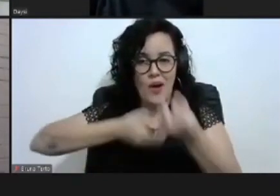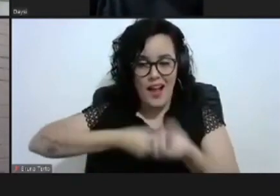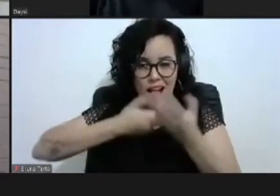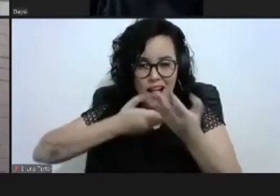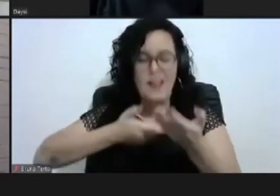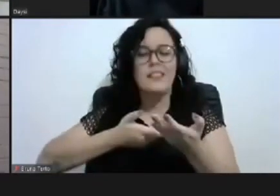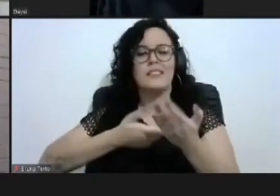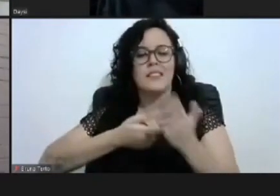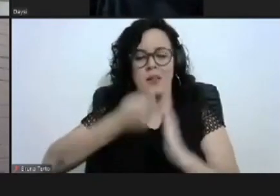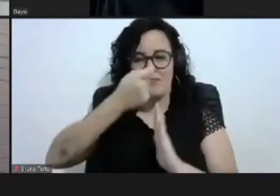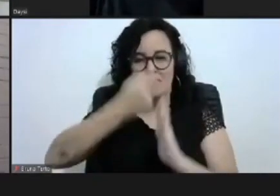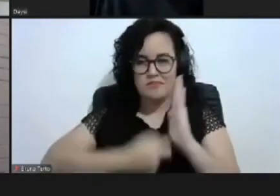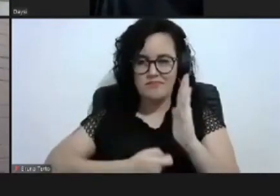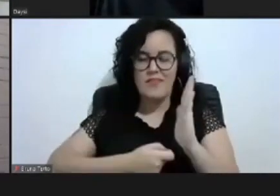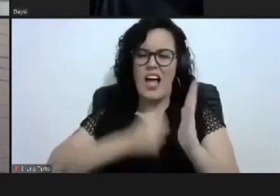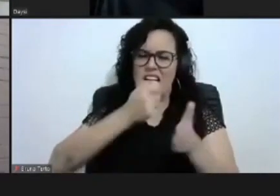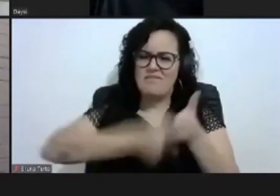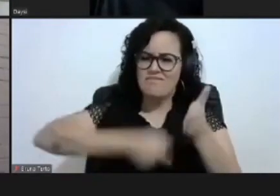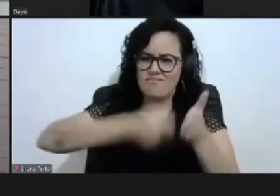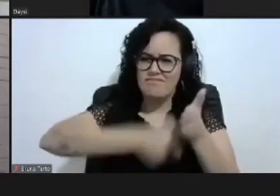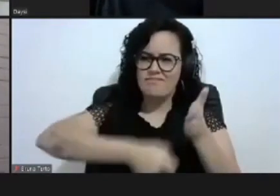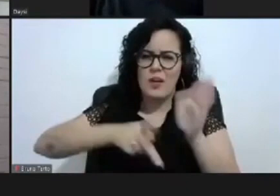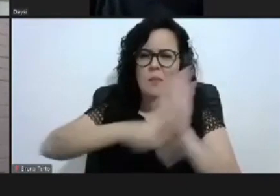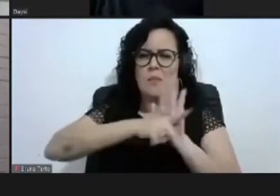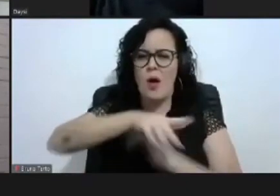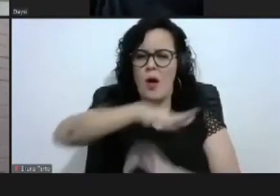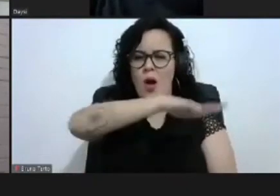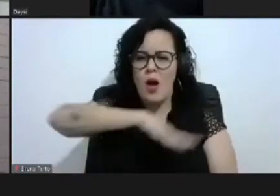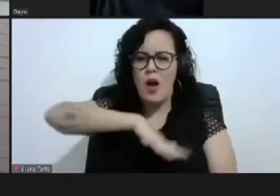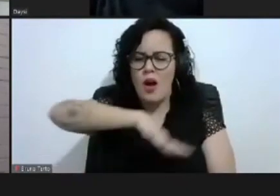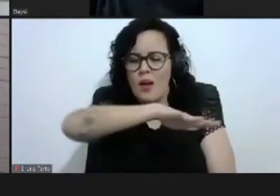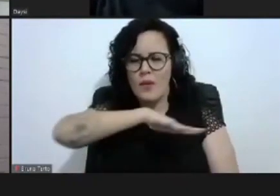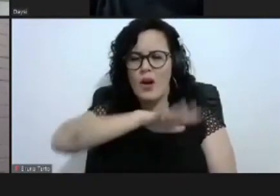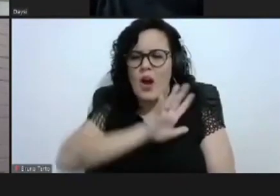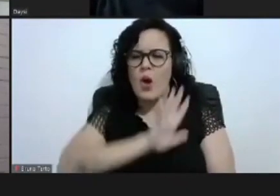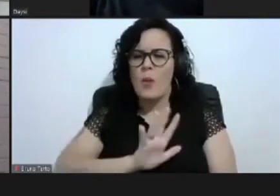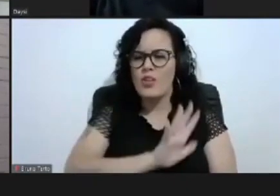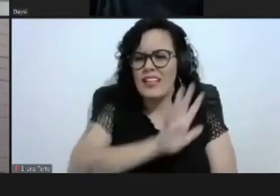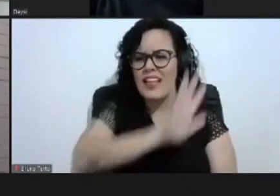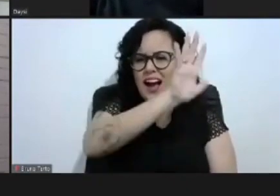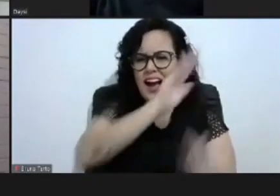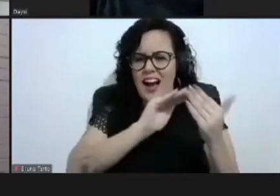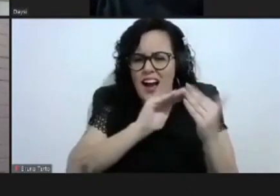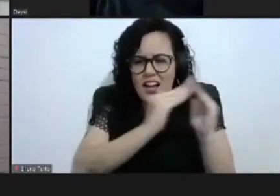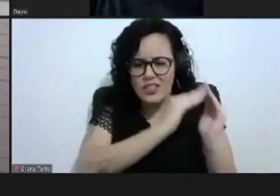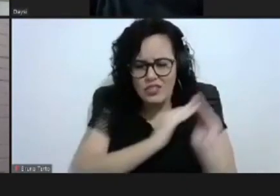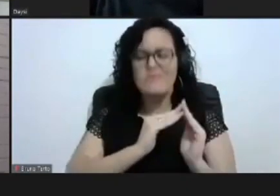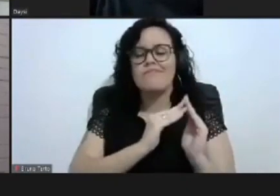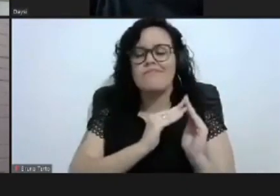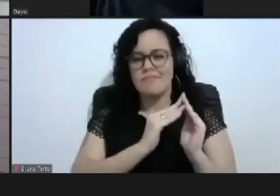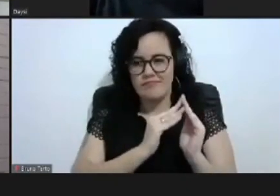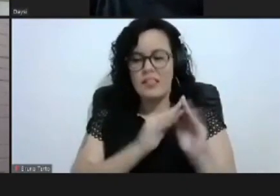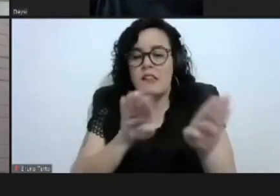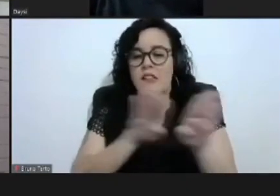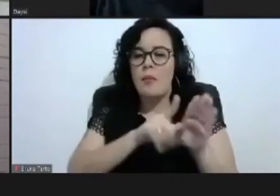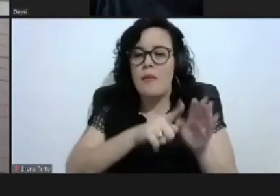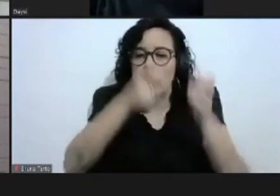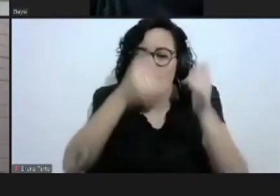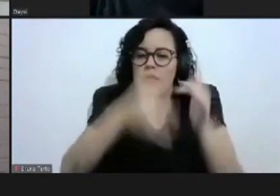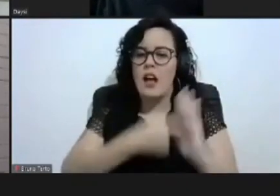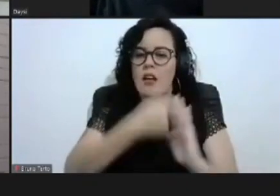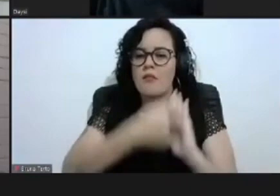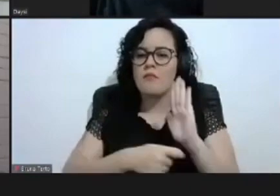Sul, que vem falar de um outro campo de experiência das editoras independentes, e